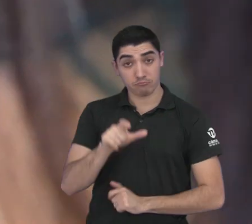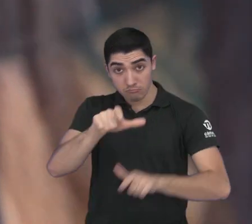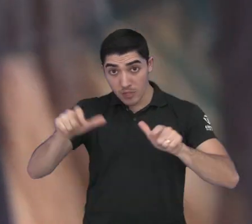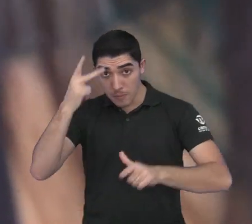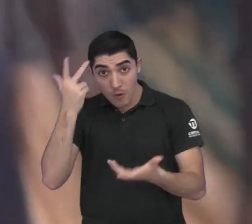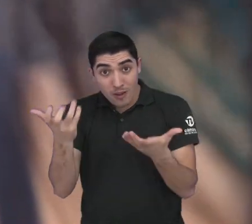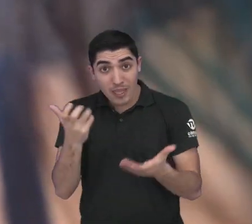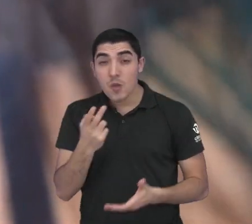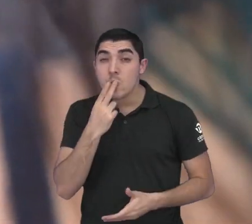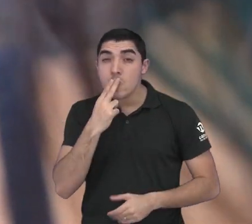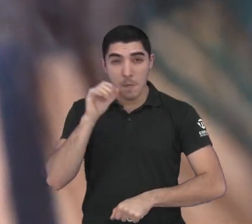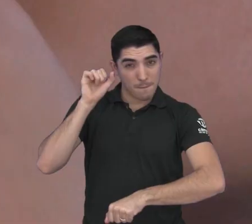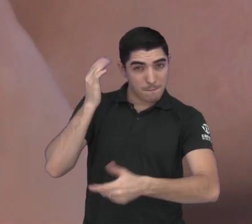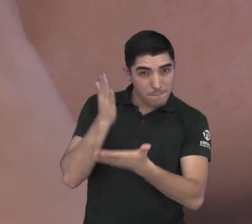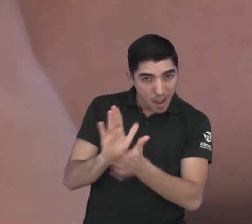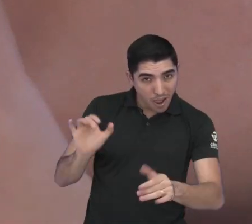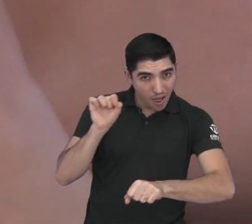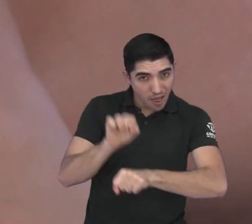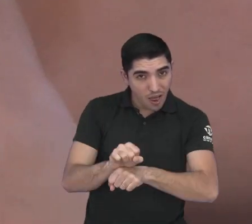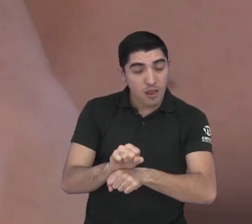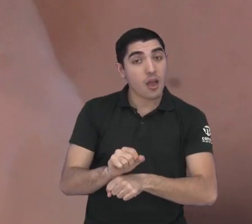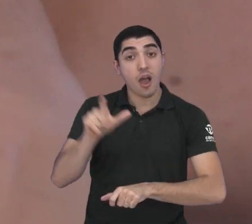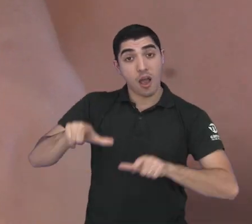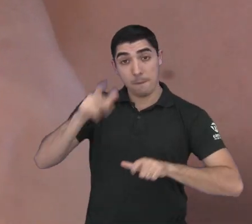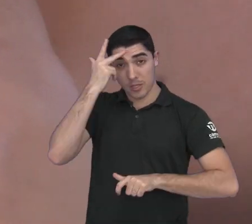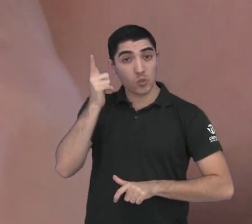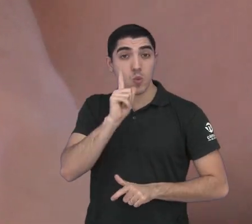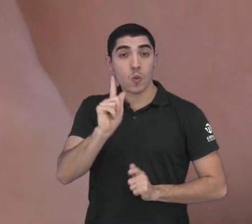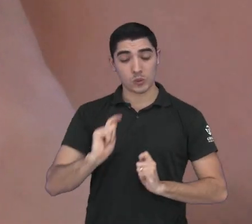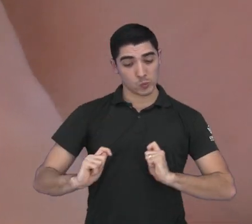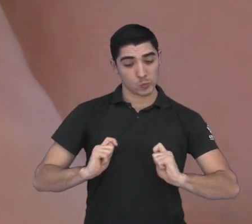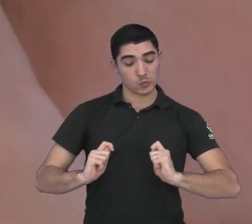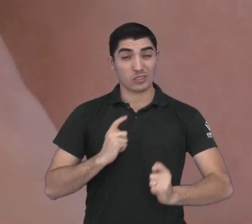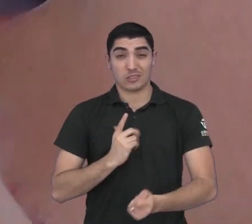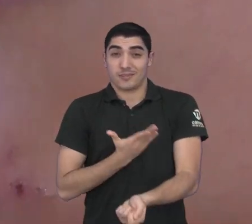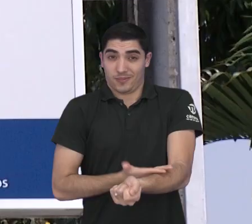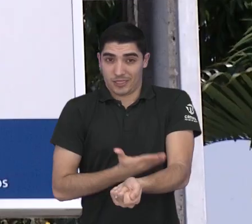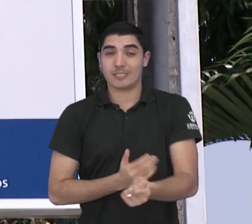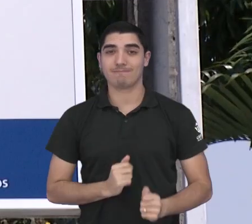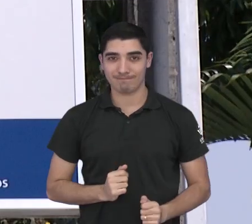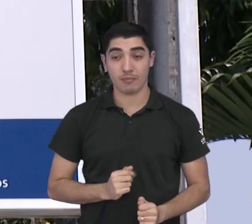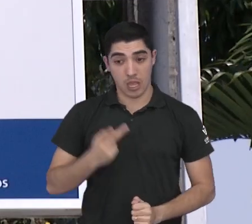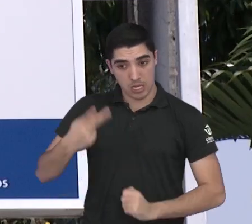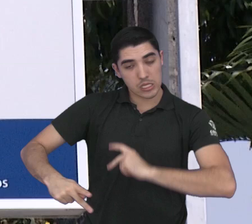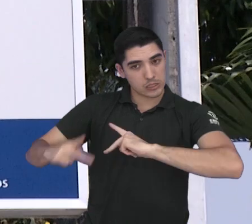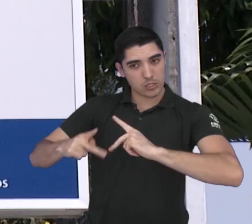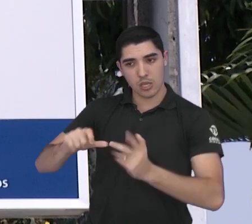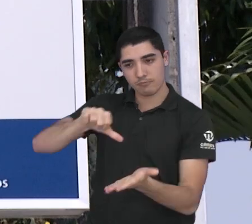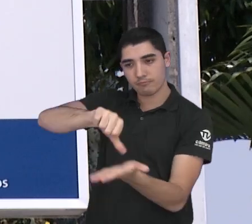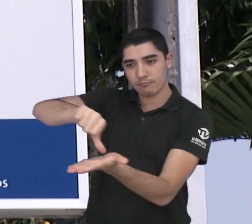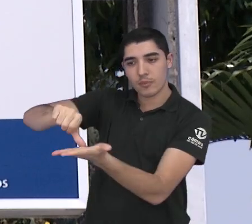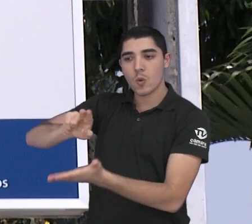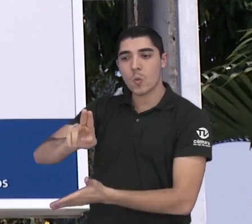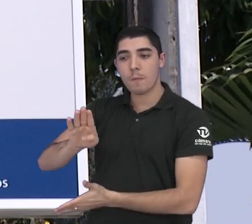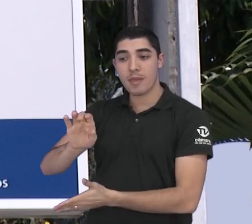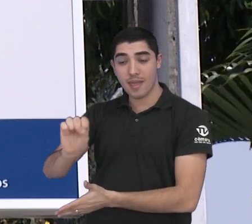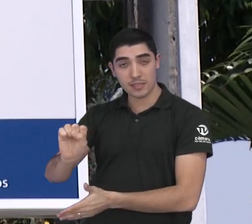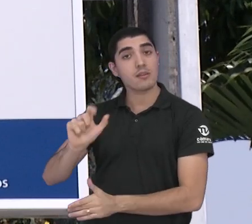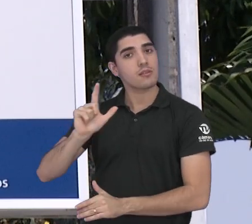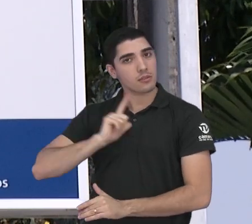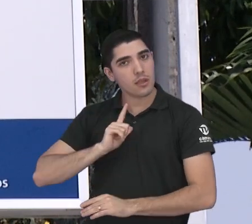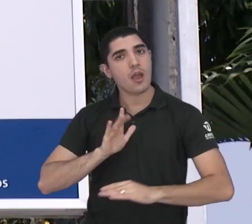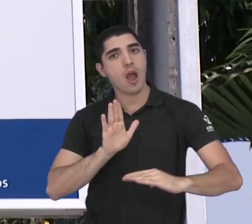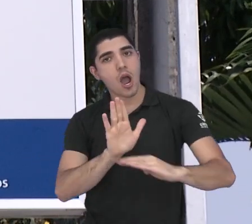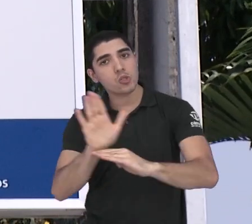quem deseja parar de fumar nem sempre consegue ter o controle sobre o vício. Em São José, as UBSs